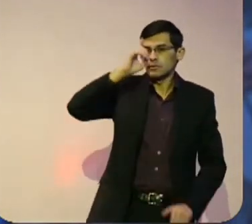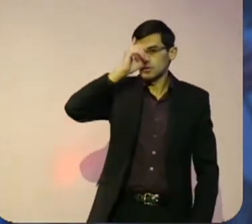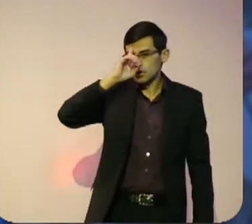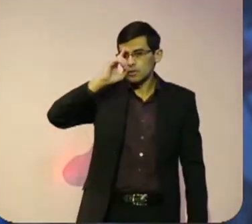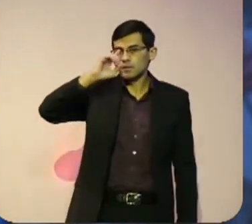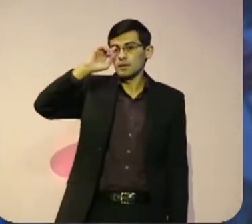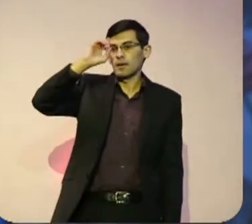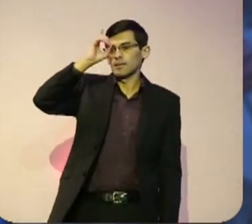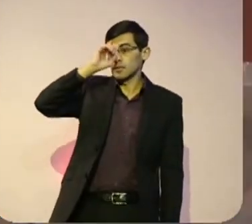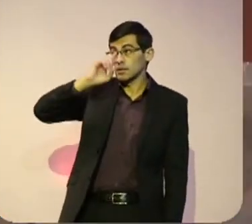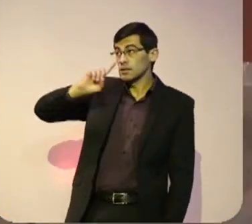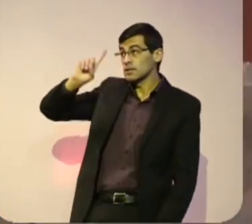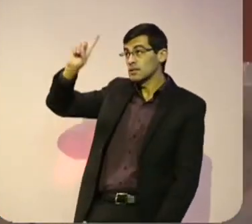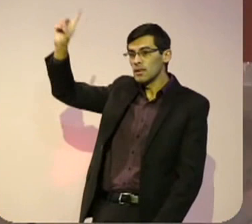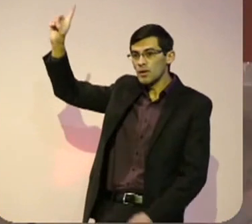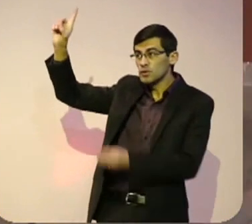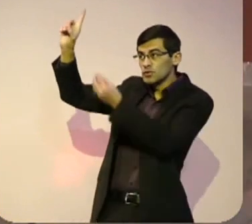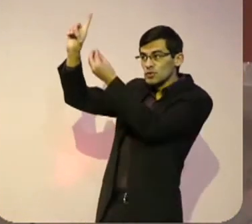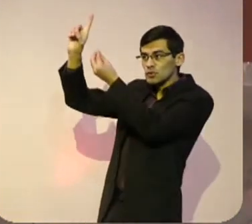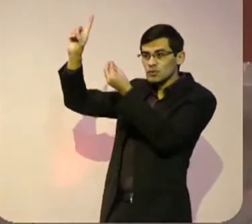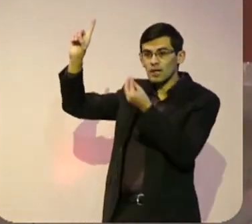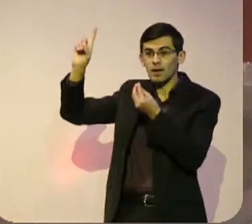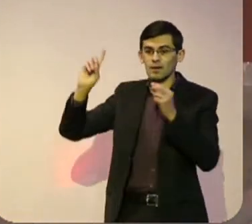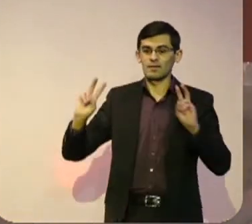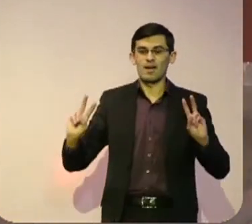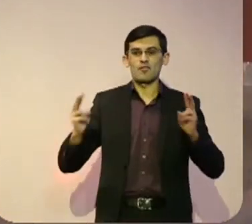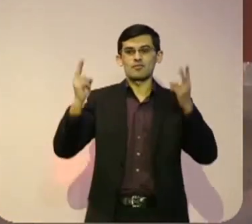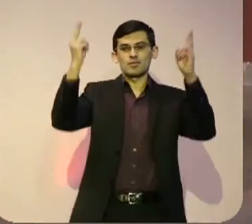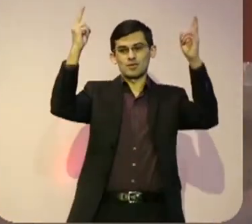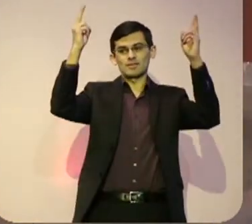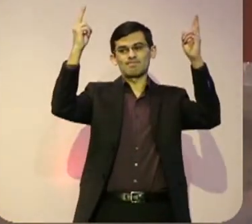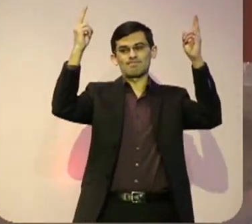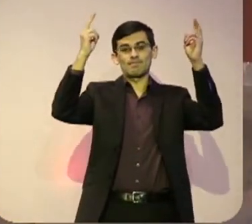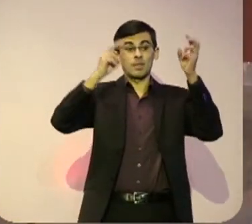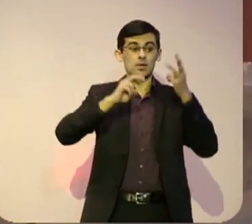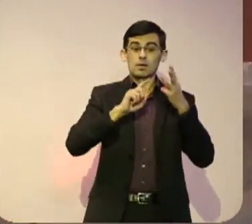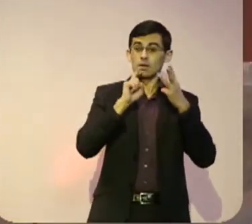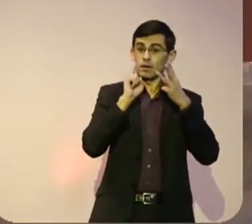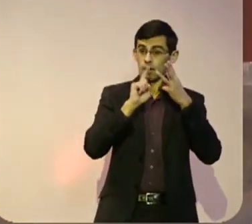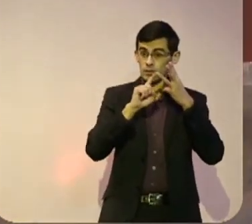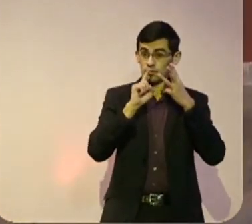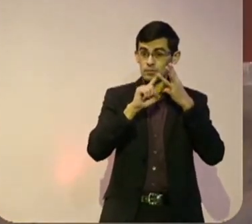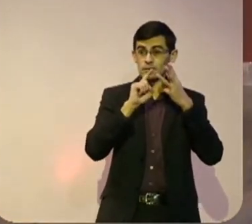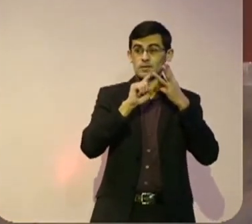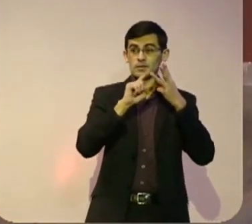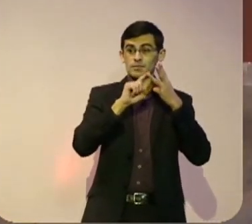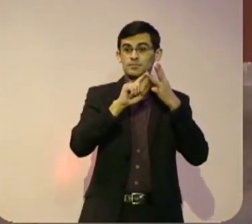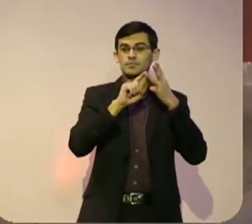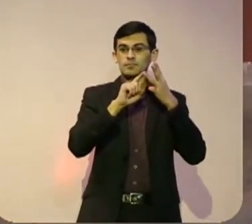e o Senhor nos dará vitórias. Terceira e última